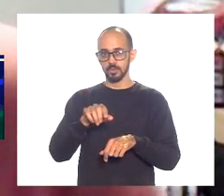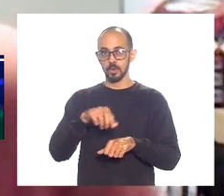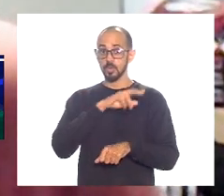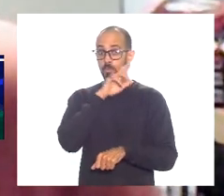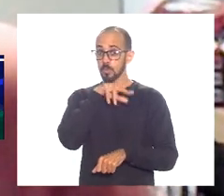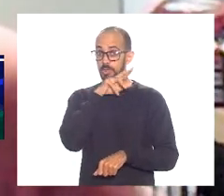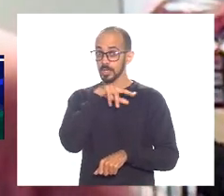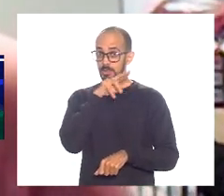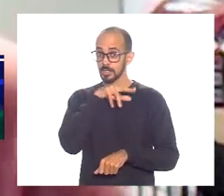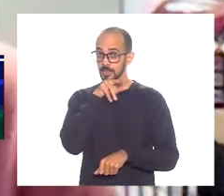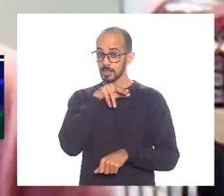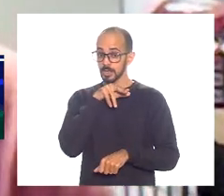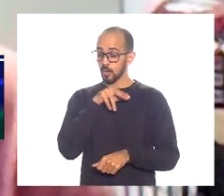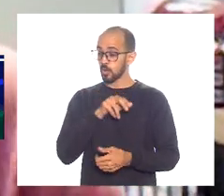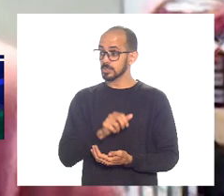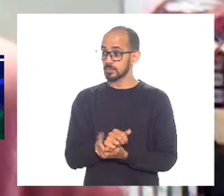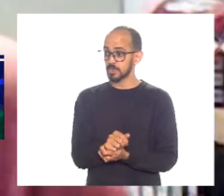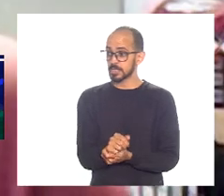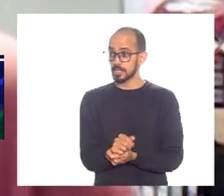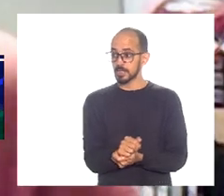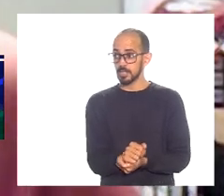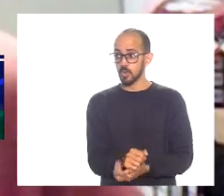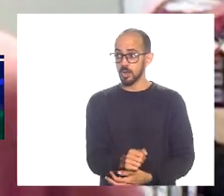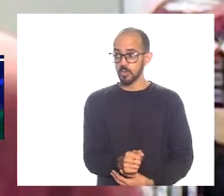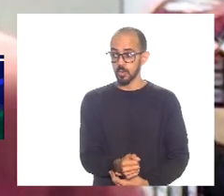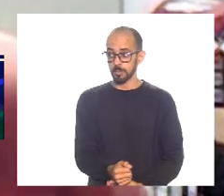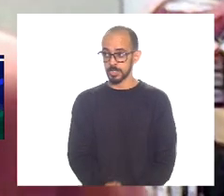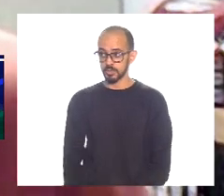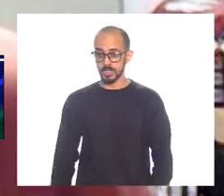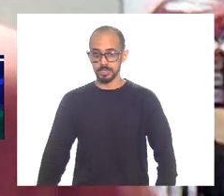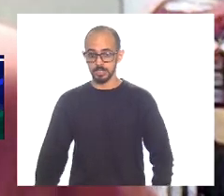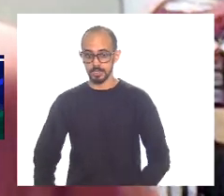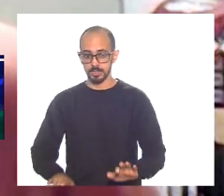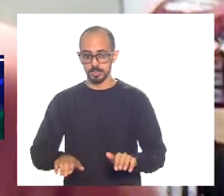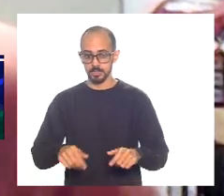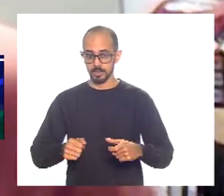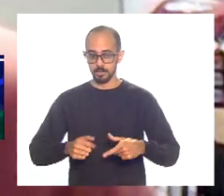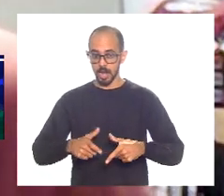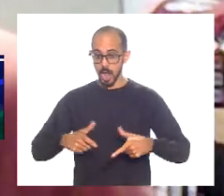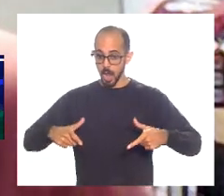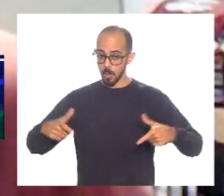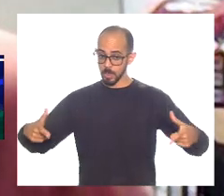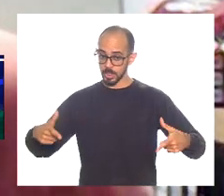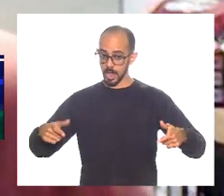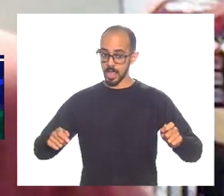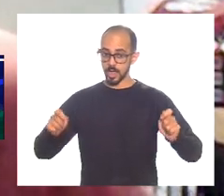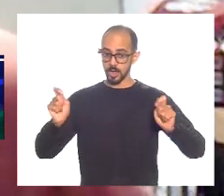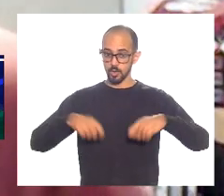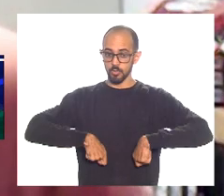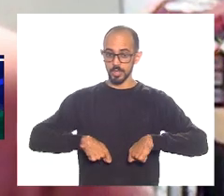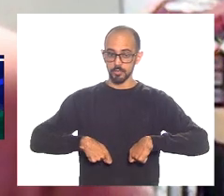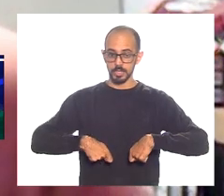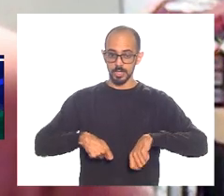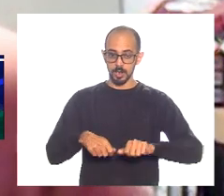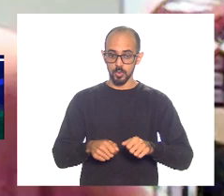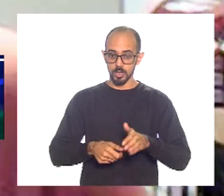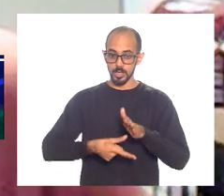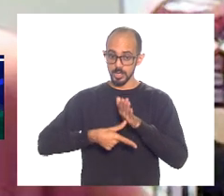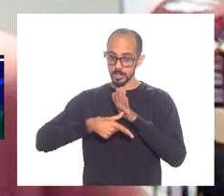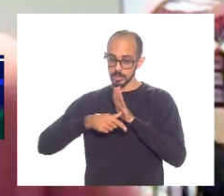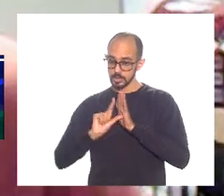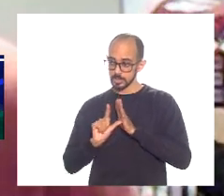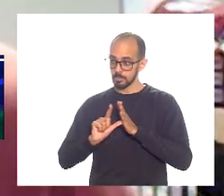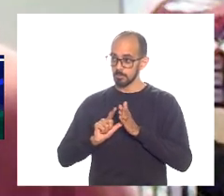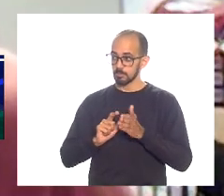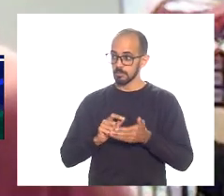Butantan, que chegou a oferecer acordos para o governo federal para ampliar sua capacidade de produção e antecipar a